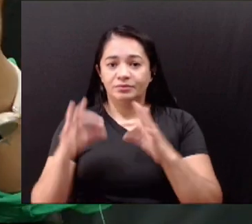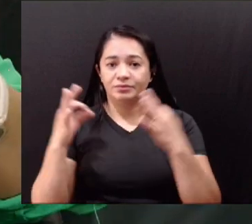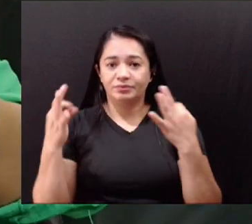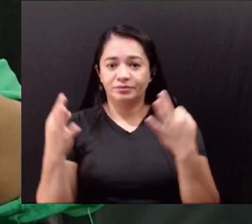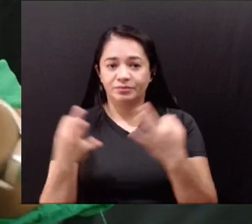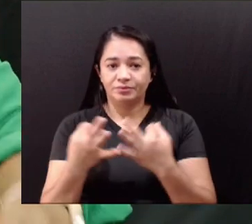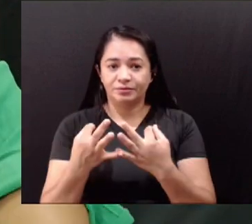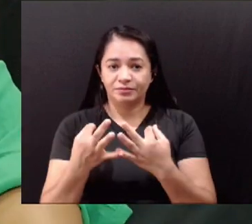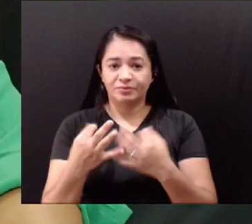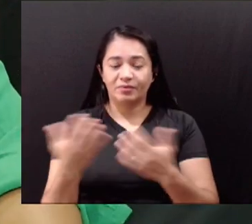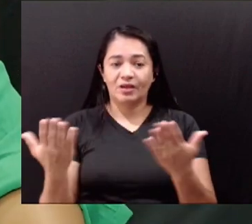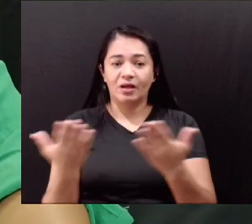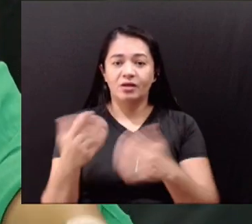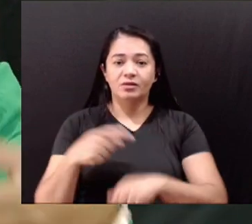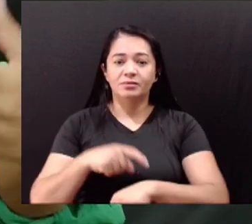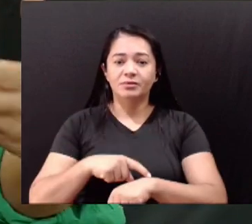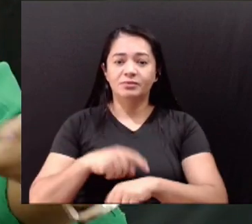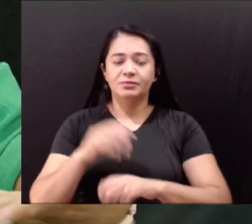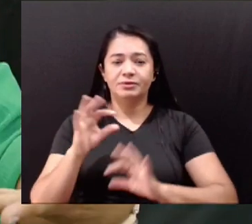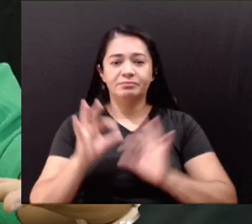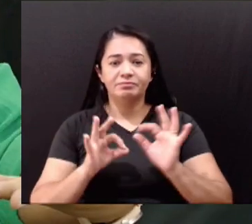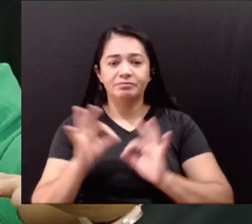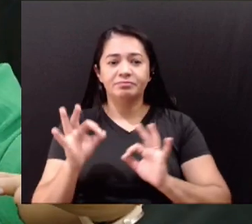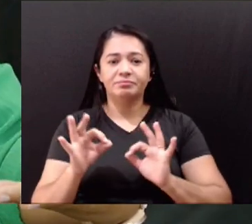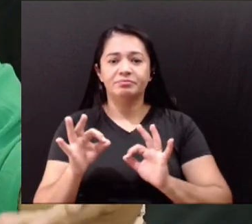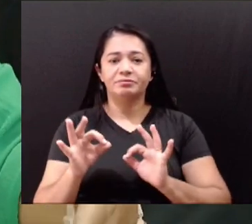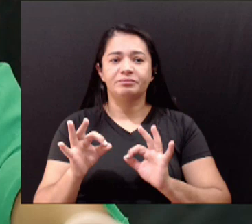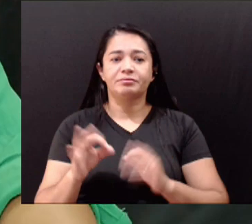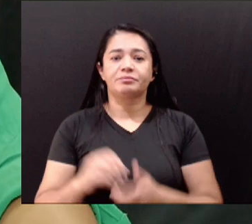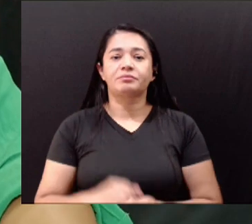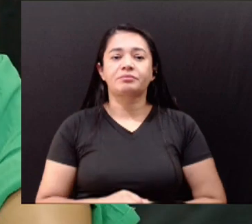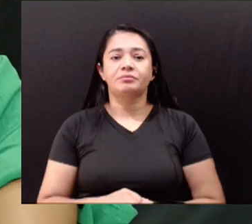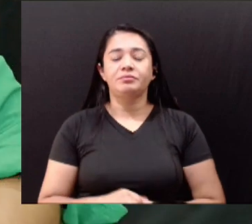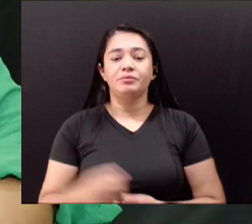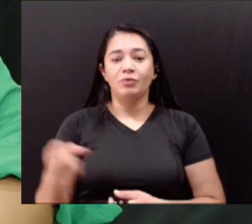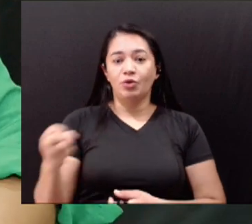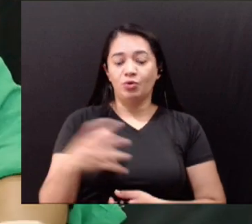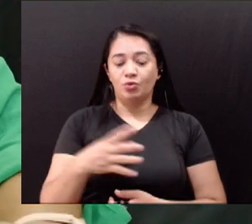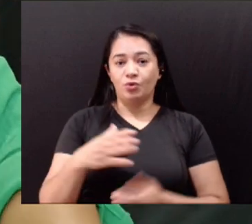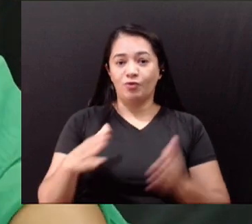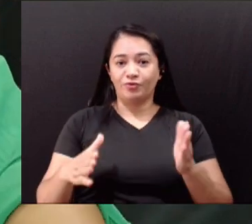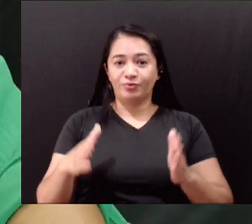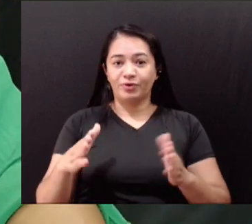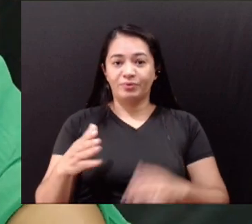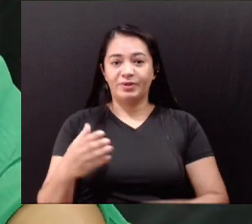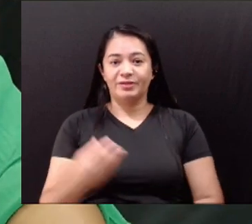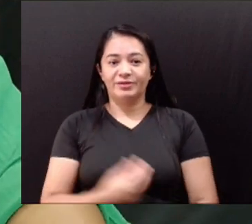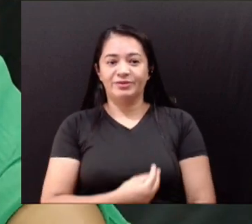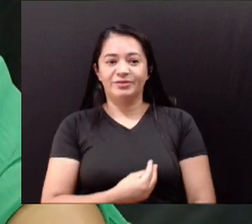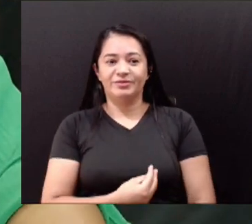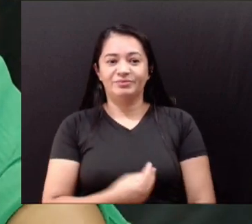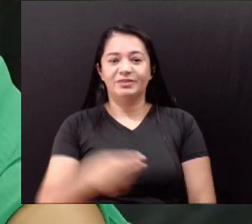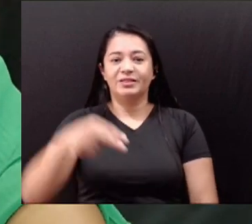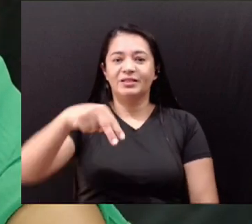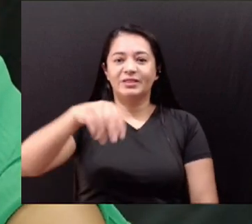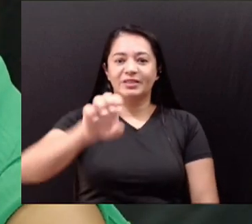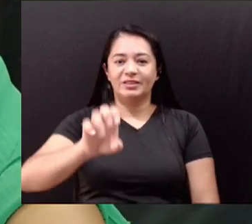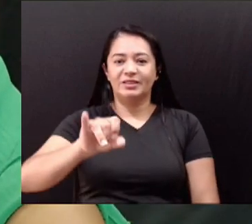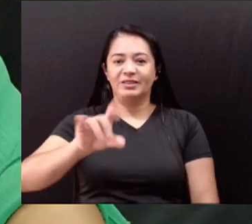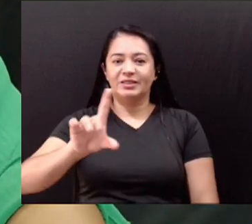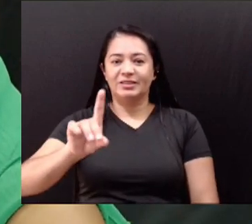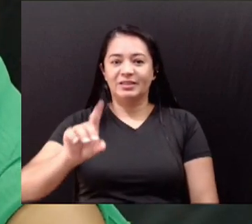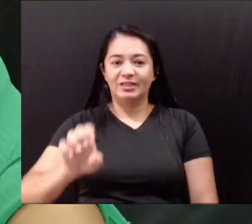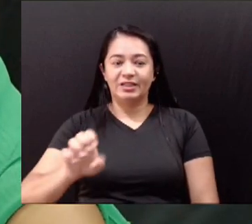de preparação aí para esse novo ciclo. A Neide, do Parque Osiel, achei que a aposentadoria seria